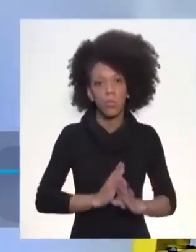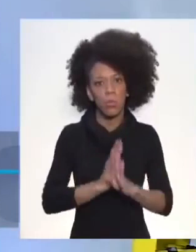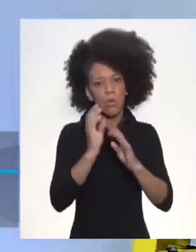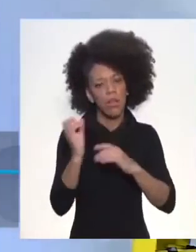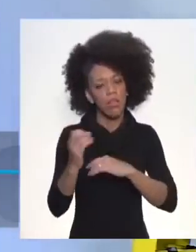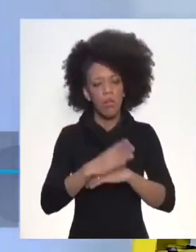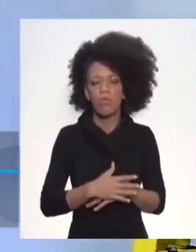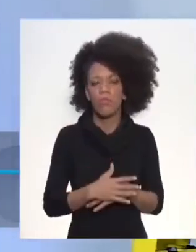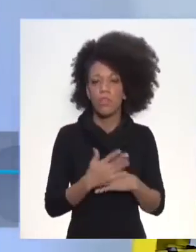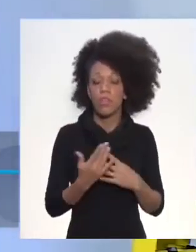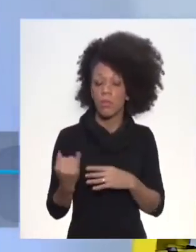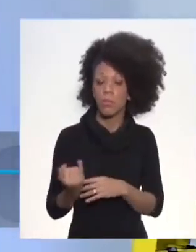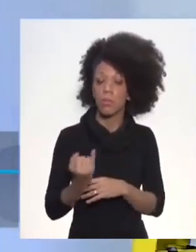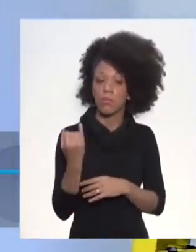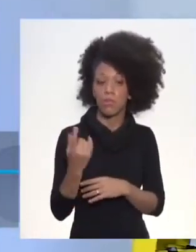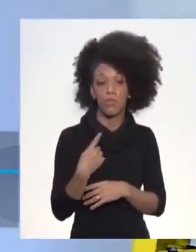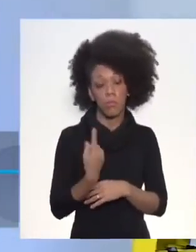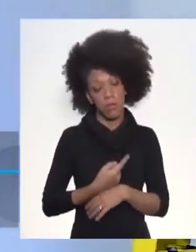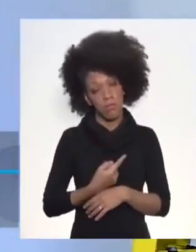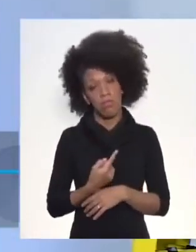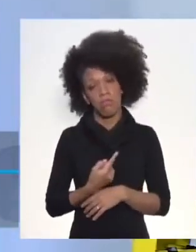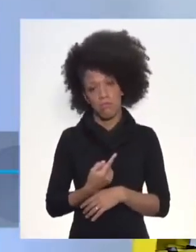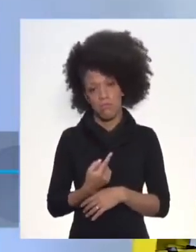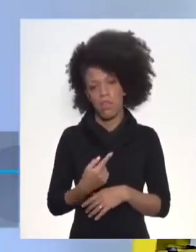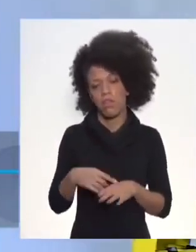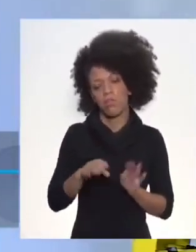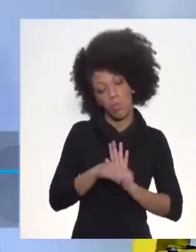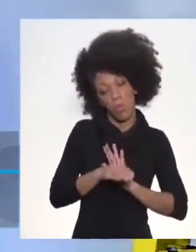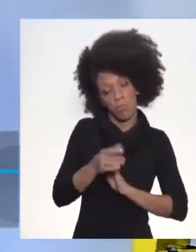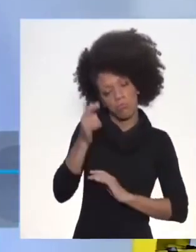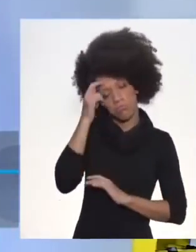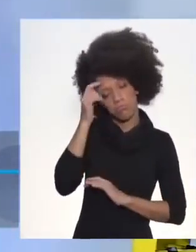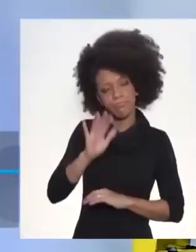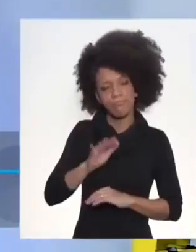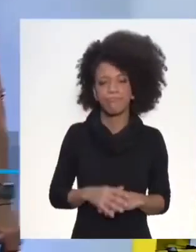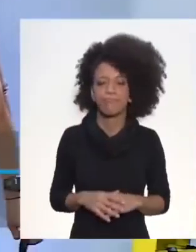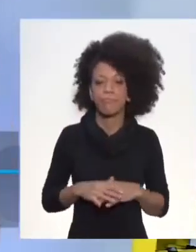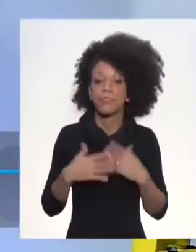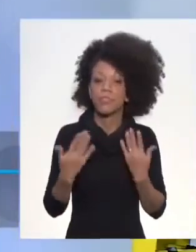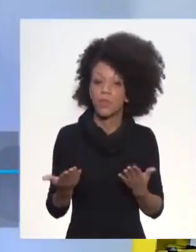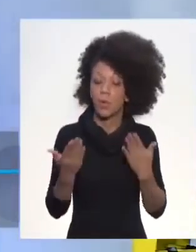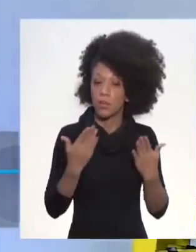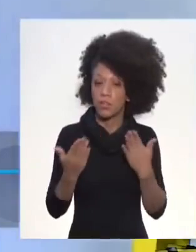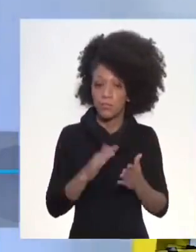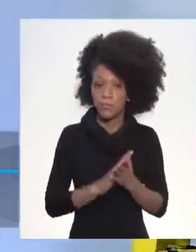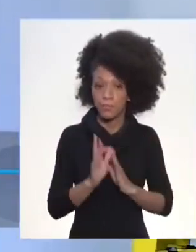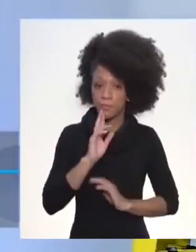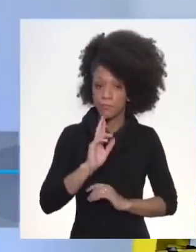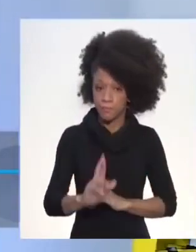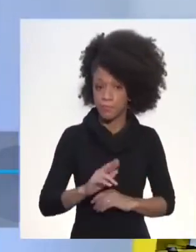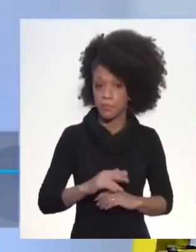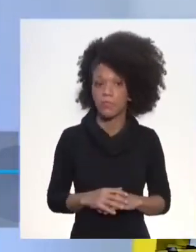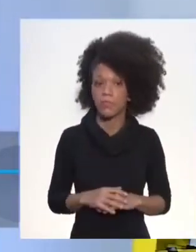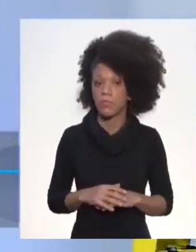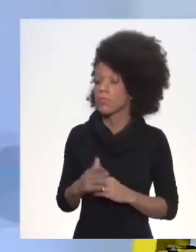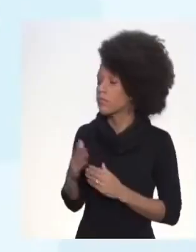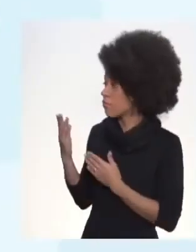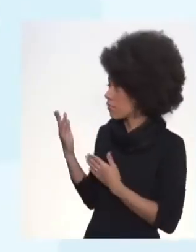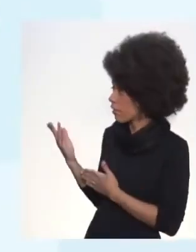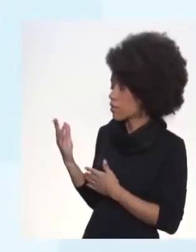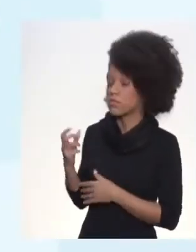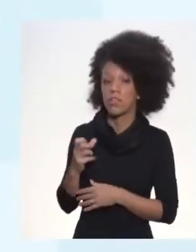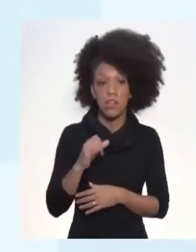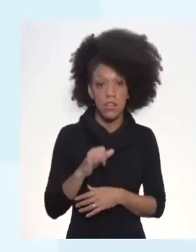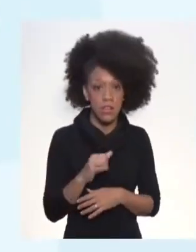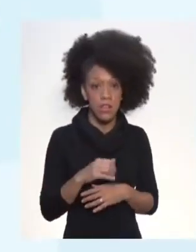extremamente importante, pelo menos assim na minha concepção. Tudo bem? Então, é essa a relação aqui, a resposta, né? É essa, se o pessoal quiser